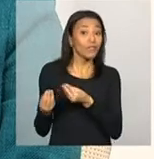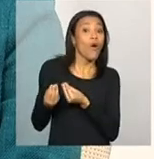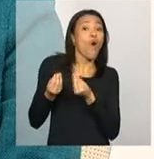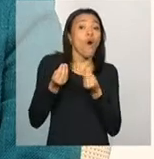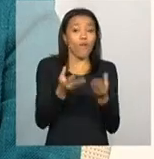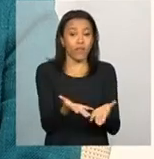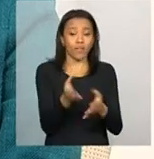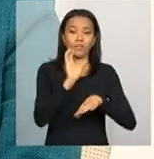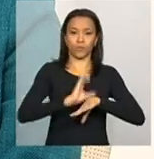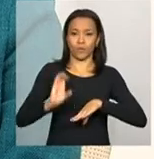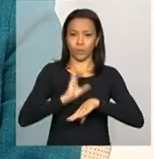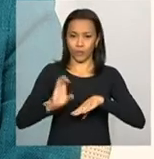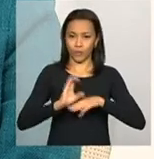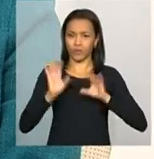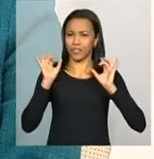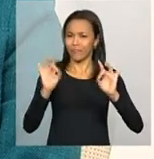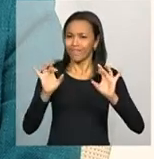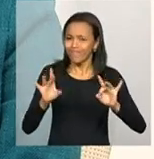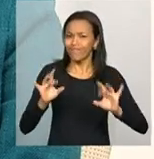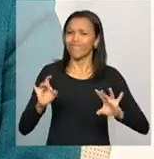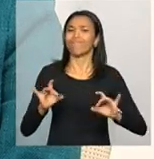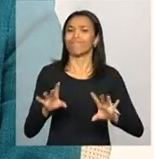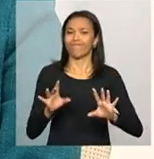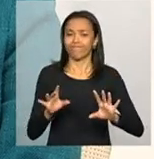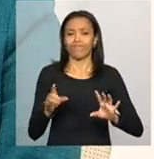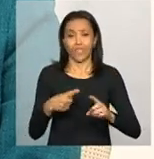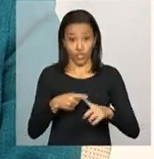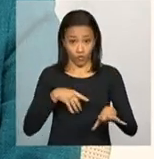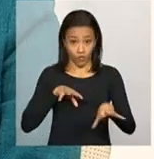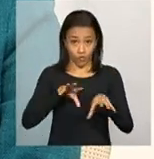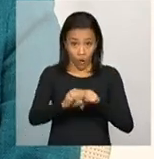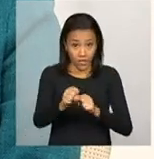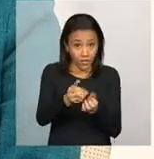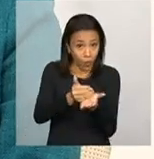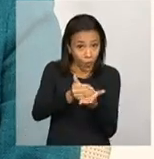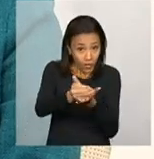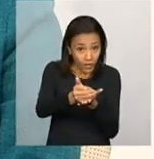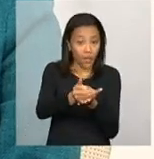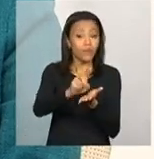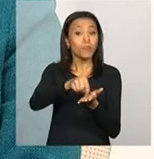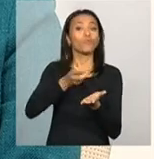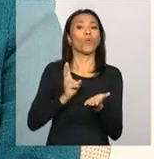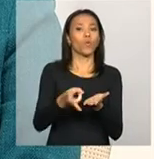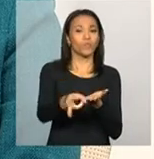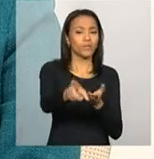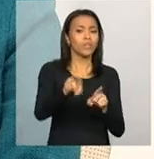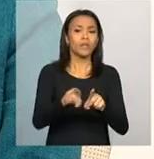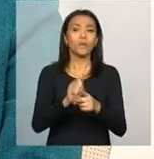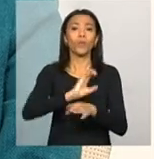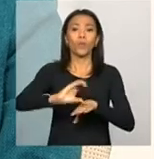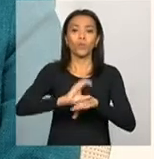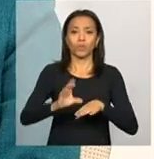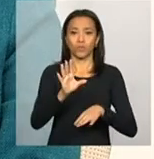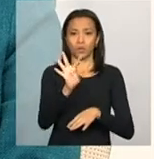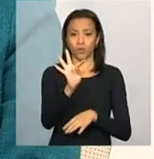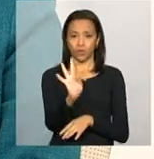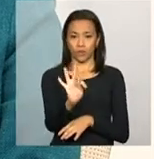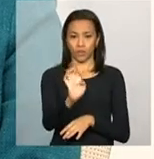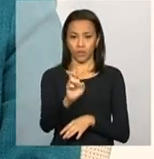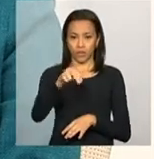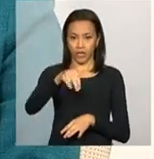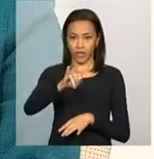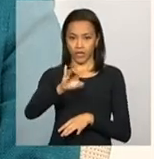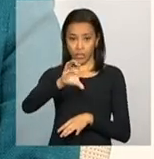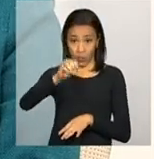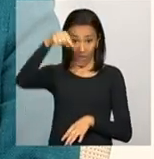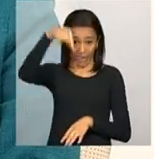cursos de qualificação, os chamados cursos de formação inicial e continuada e cursos técnicos. E nesses cursos,